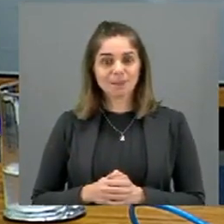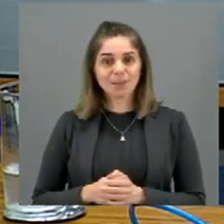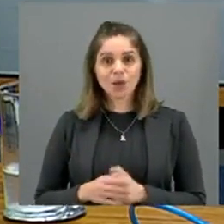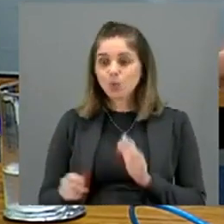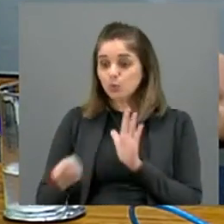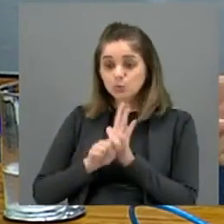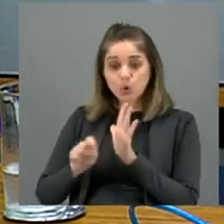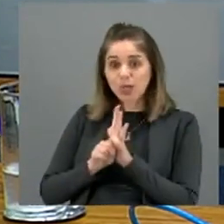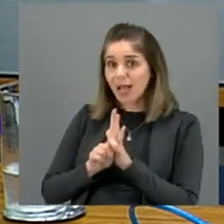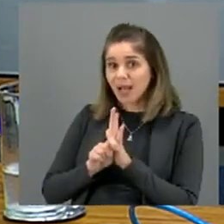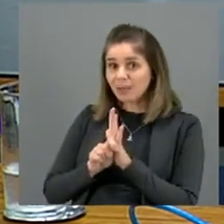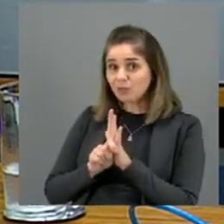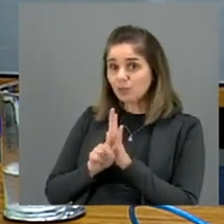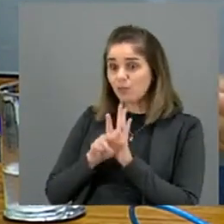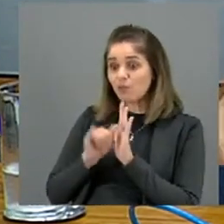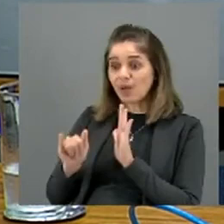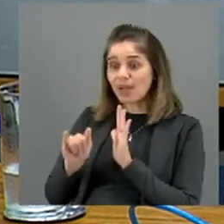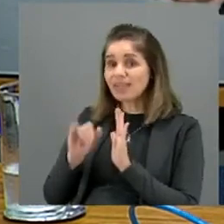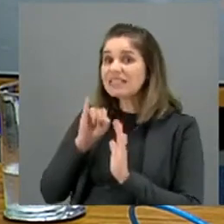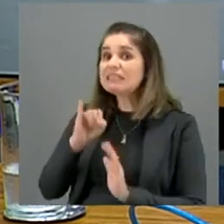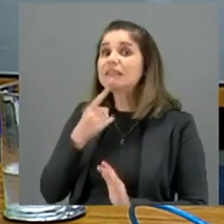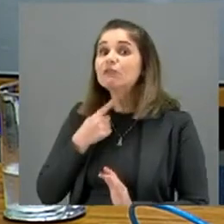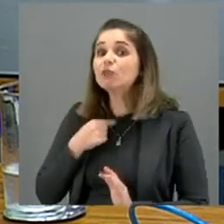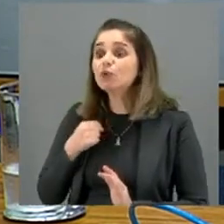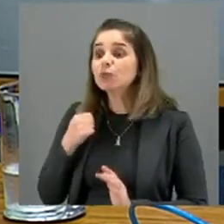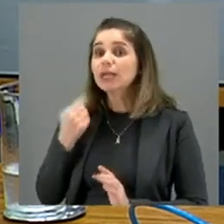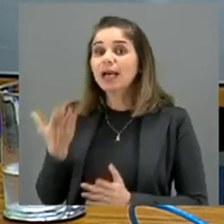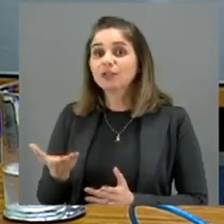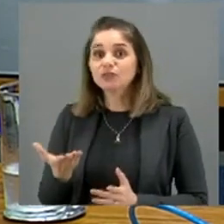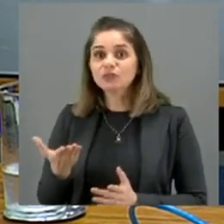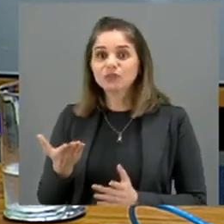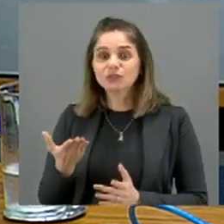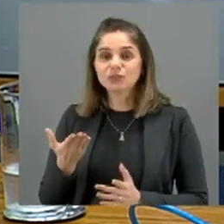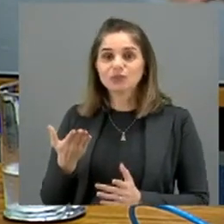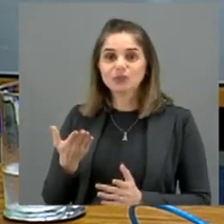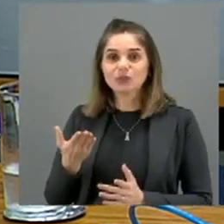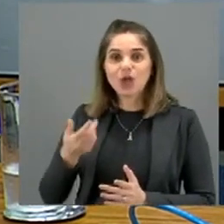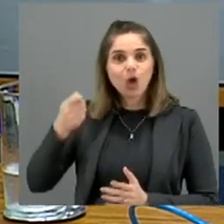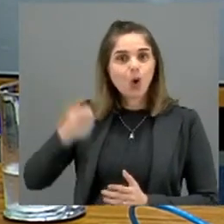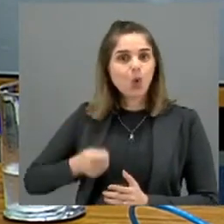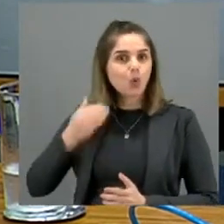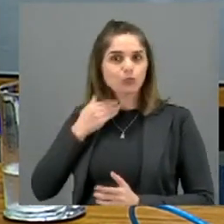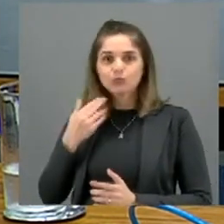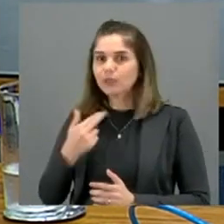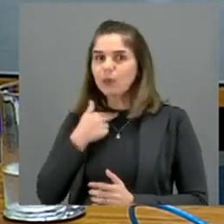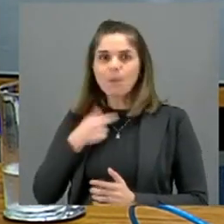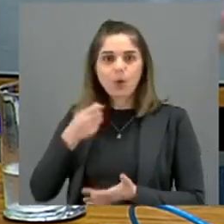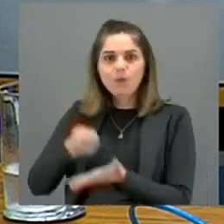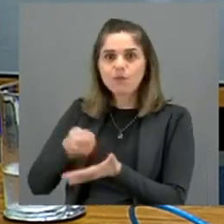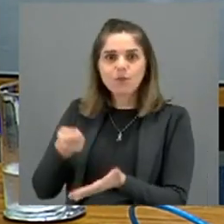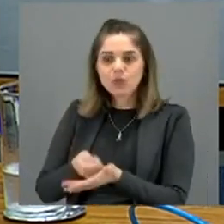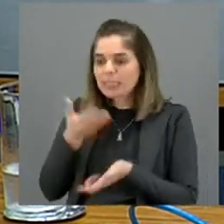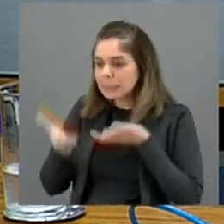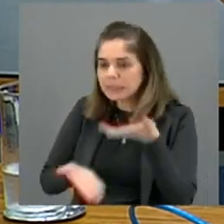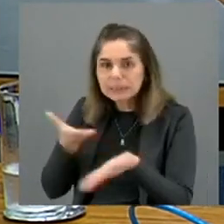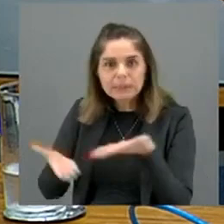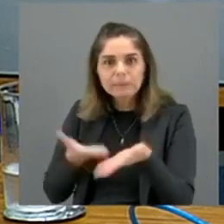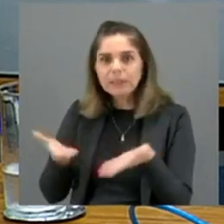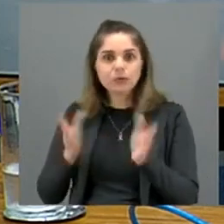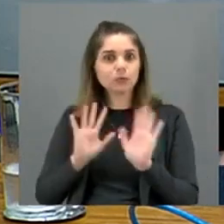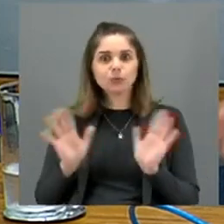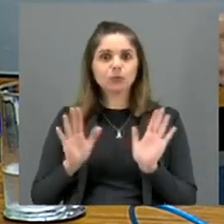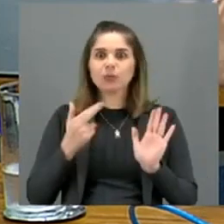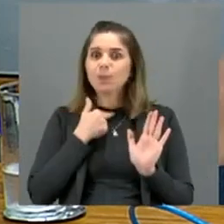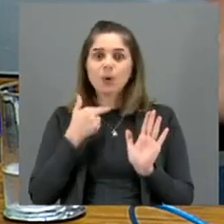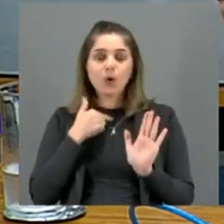juiz não tem uma carta na manga para dizer: eu te recolho 6 meses, ou te recolho 1 ano. Não tem nada.